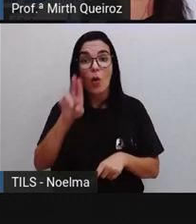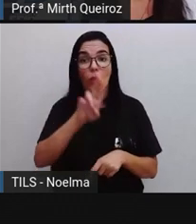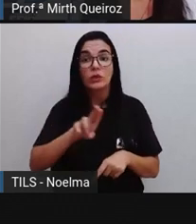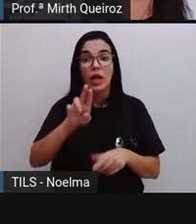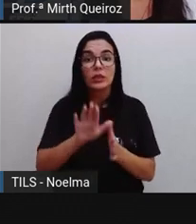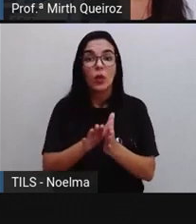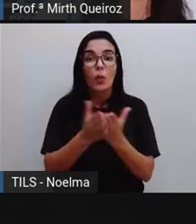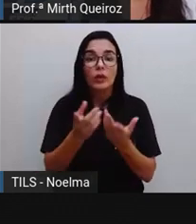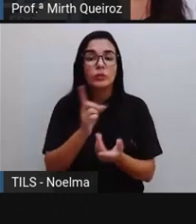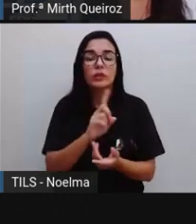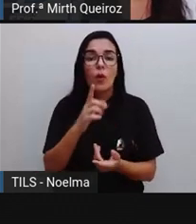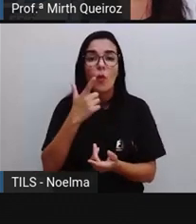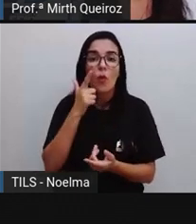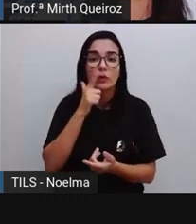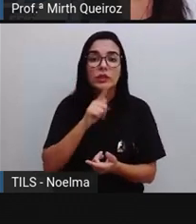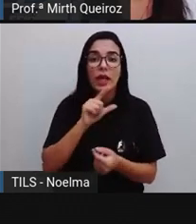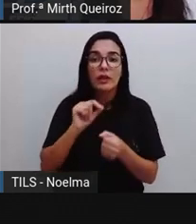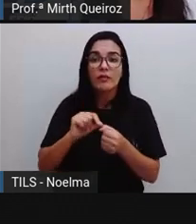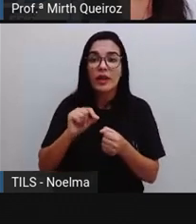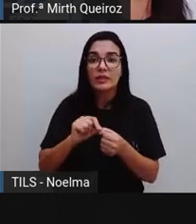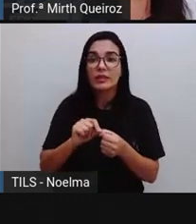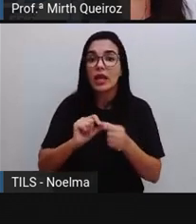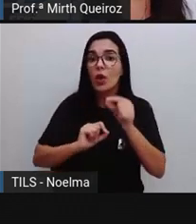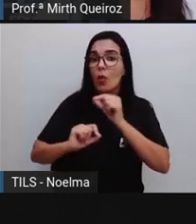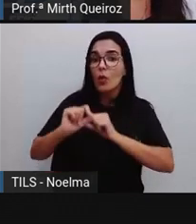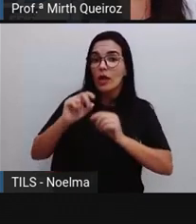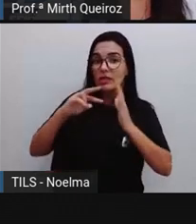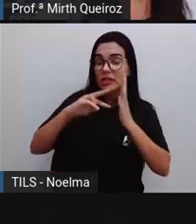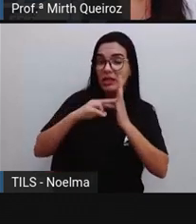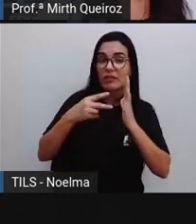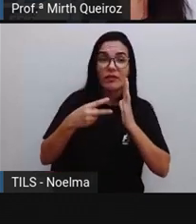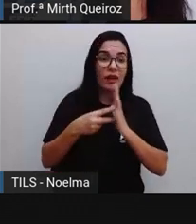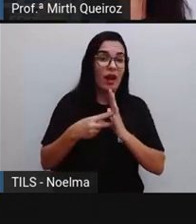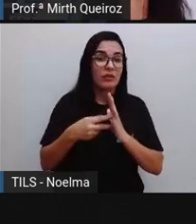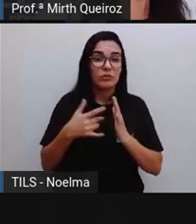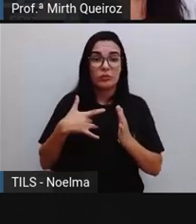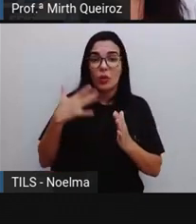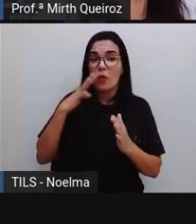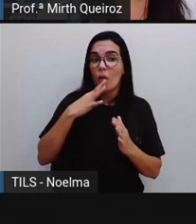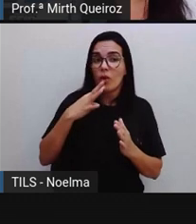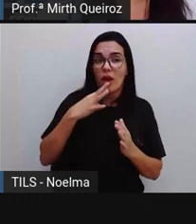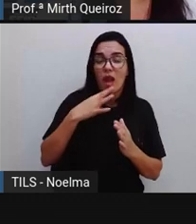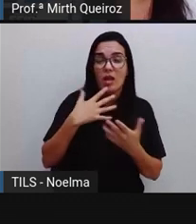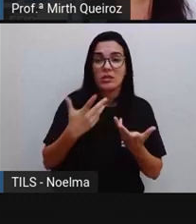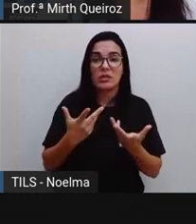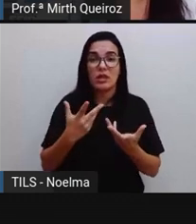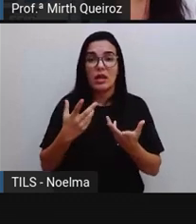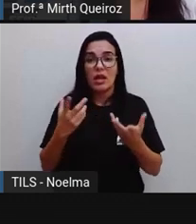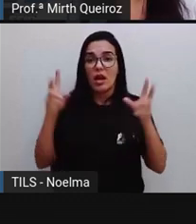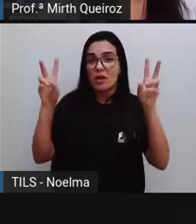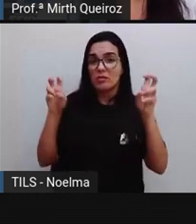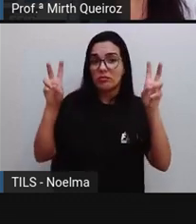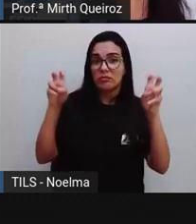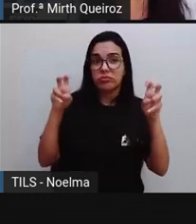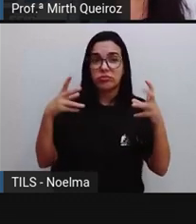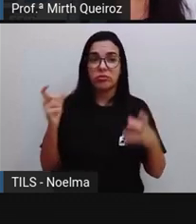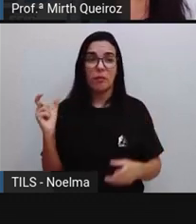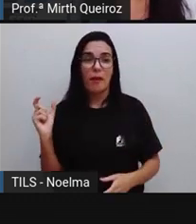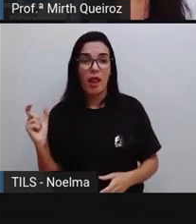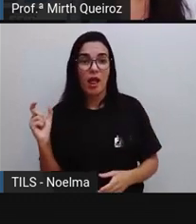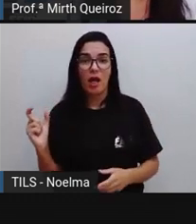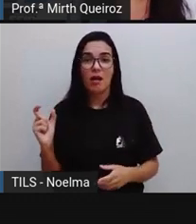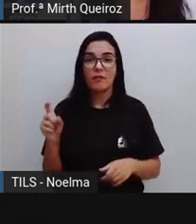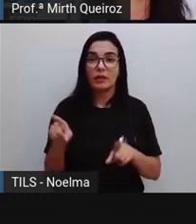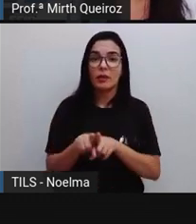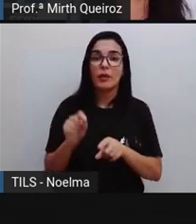quando não se consegue fazer inferências sobre o seu significado, o significado de uma expressão, de uma palavra, a partir do